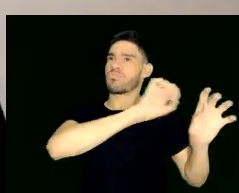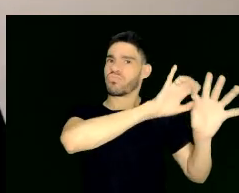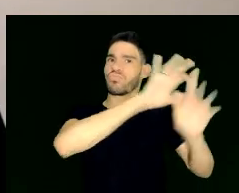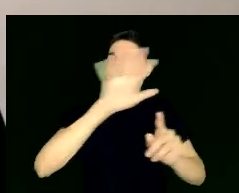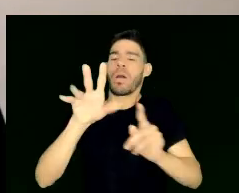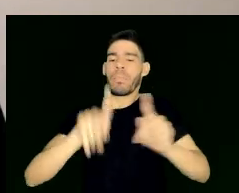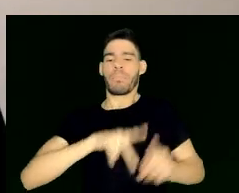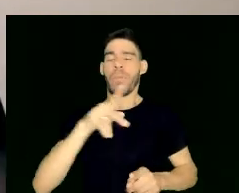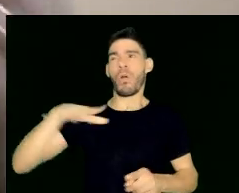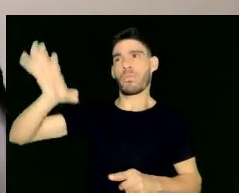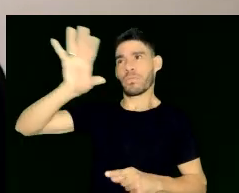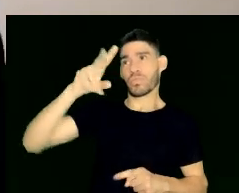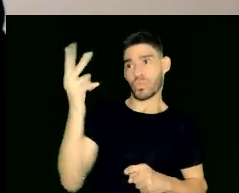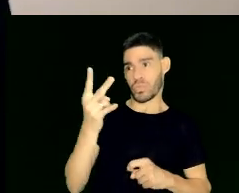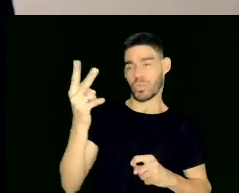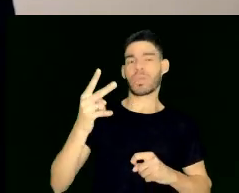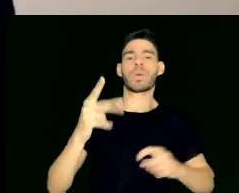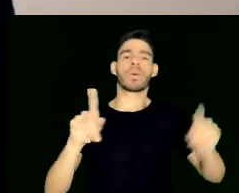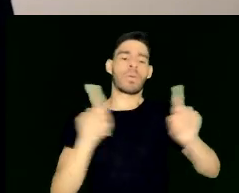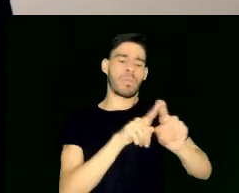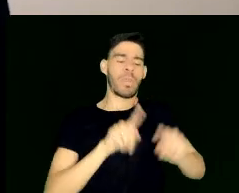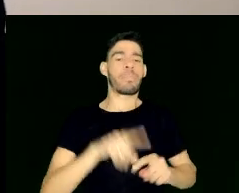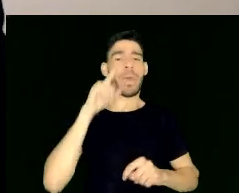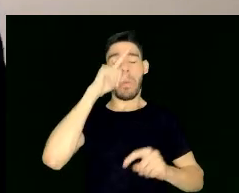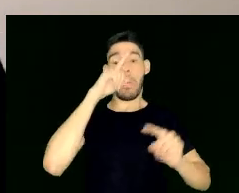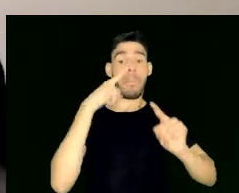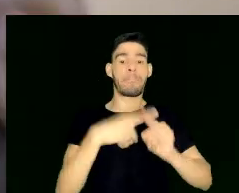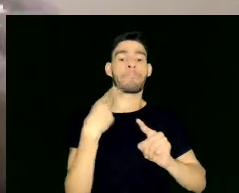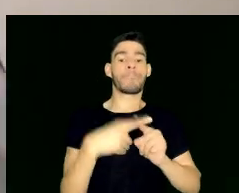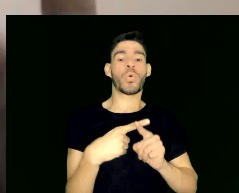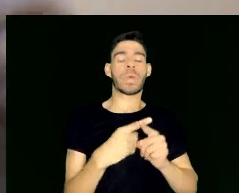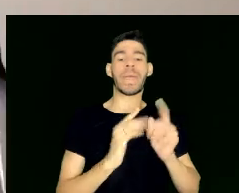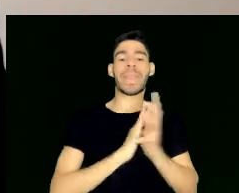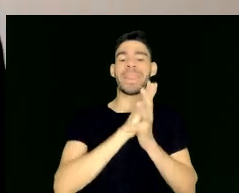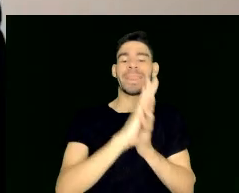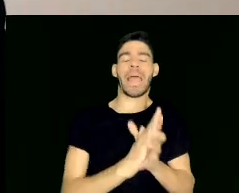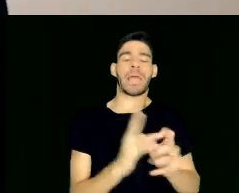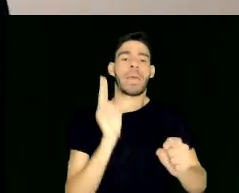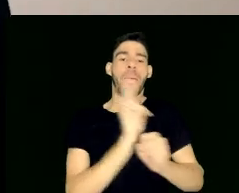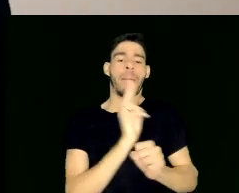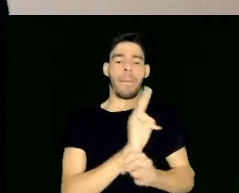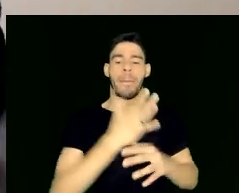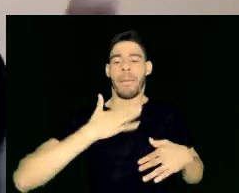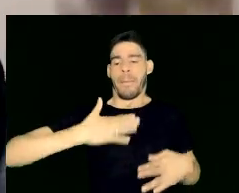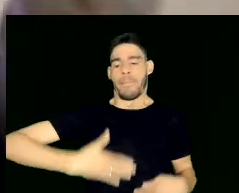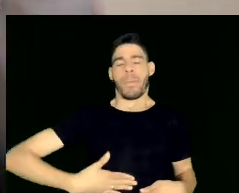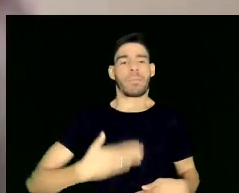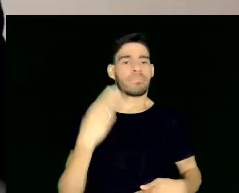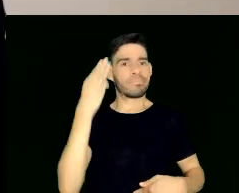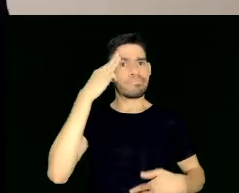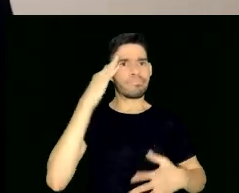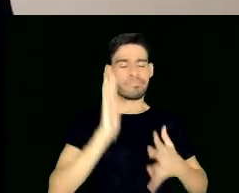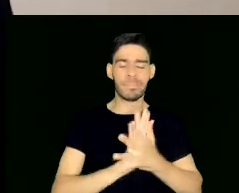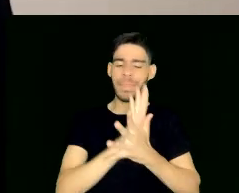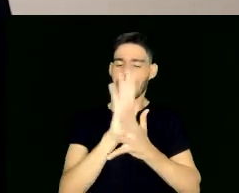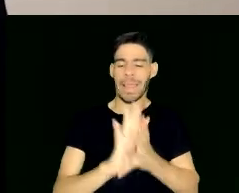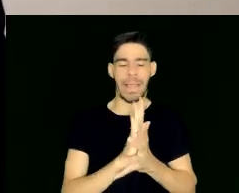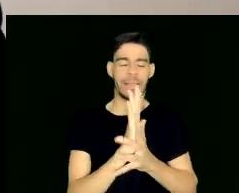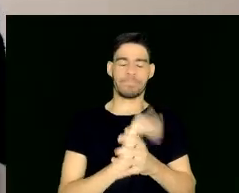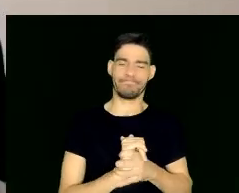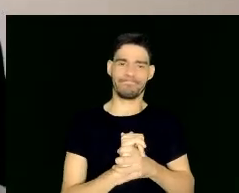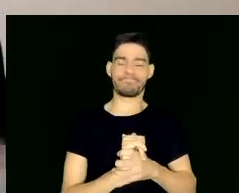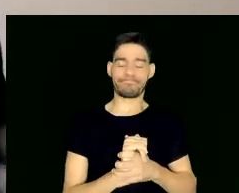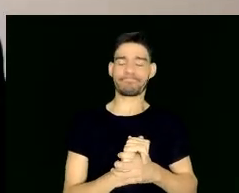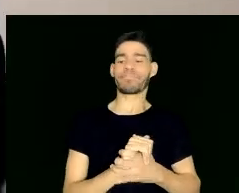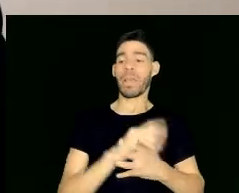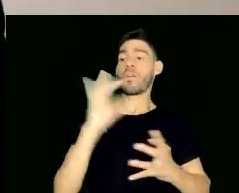entre esses povos, que também estão sob iminente risco, porque não possuem imunidade, não possuem memória imunológica,